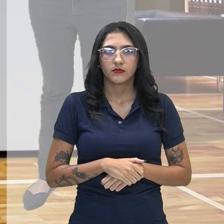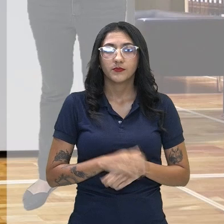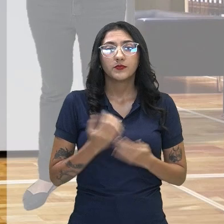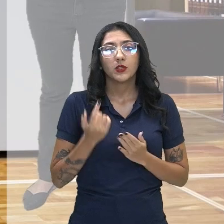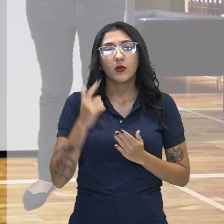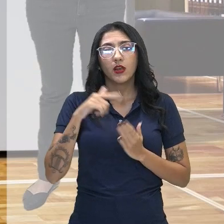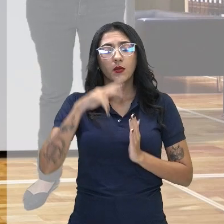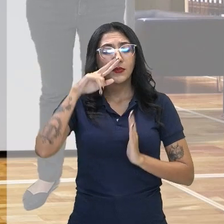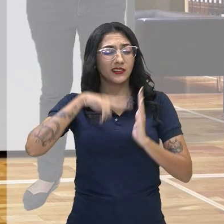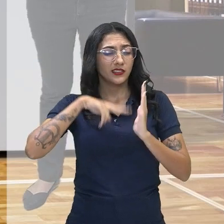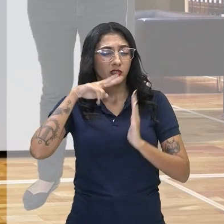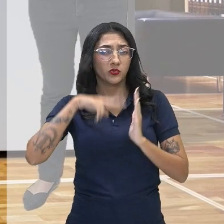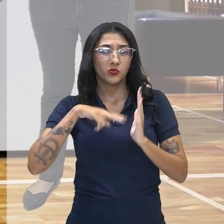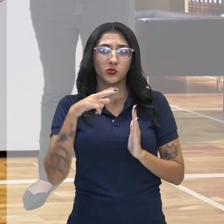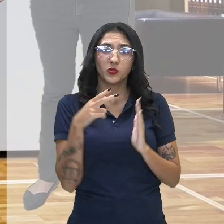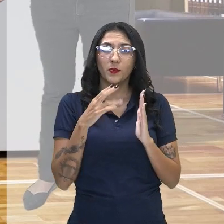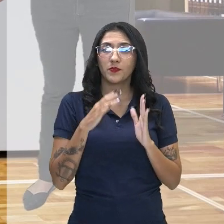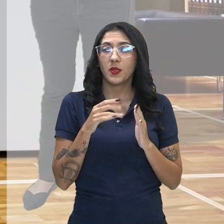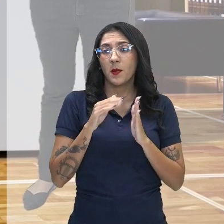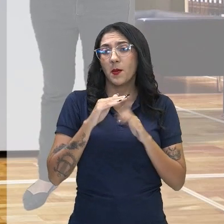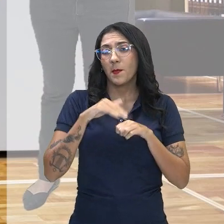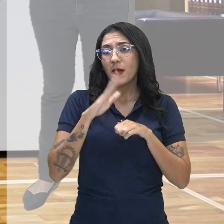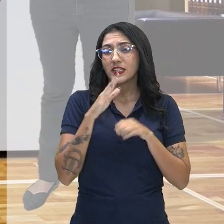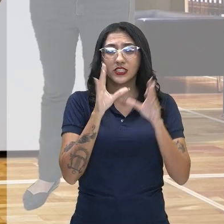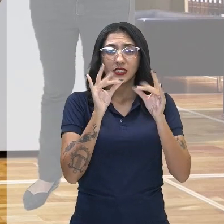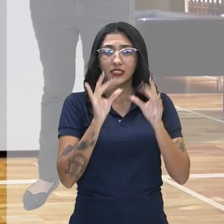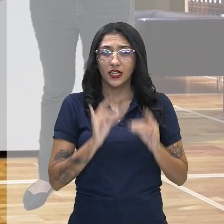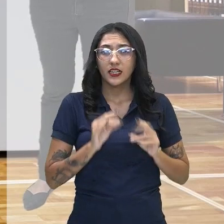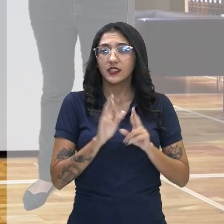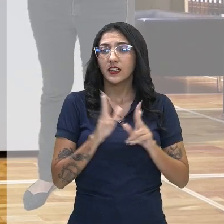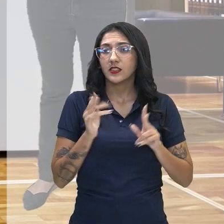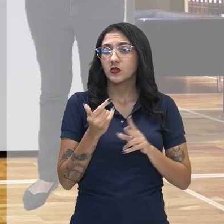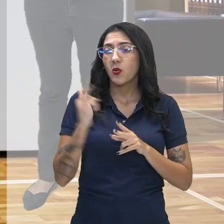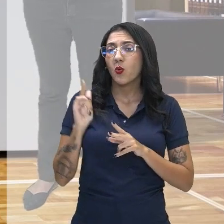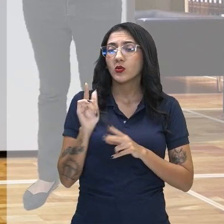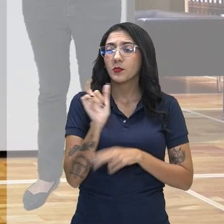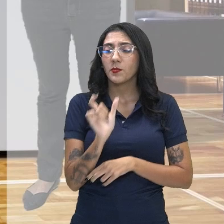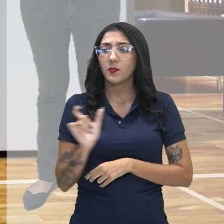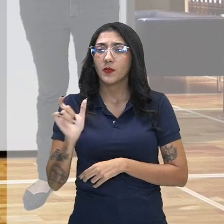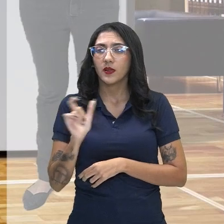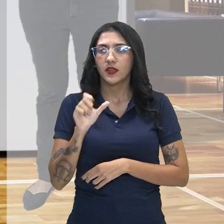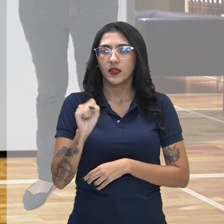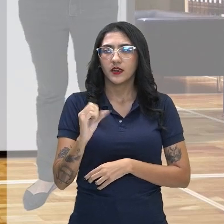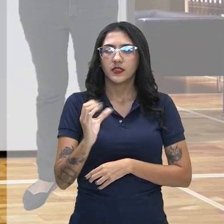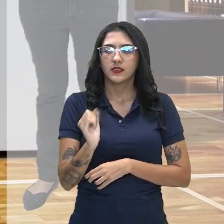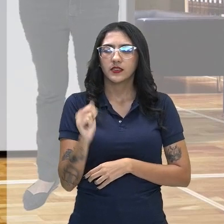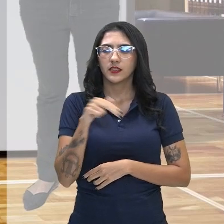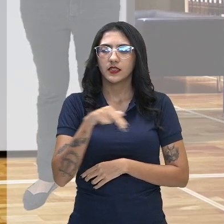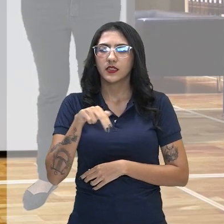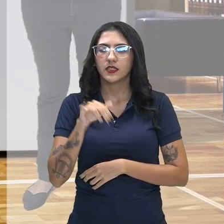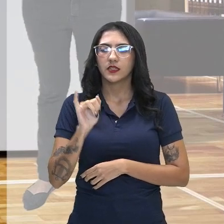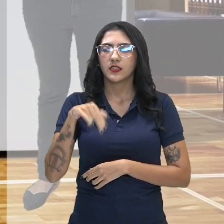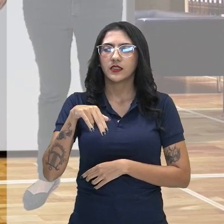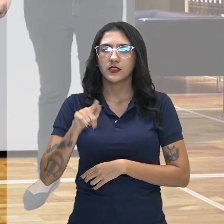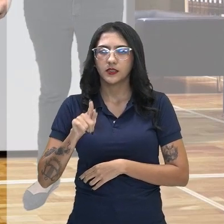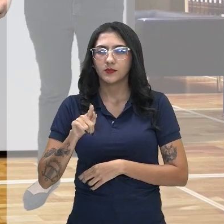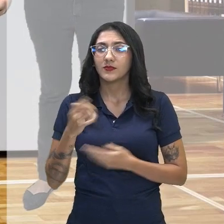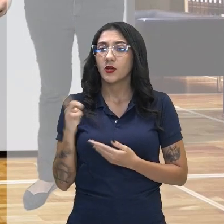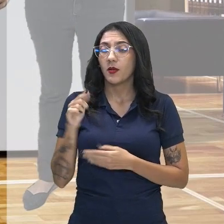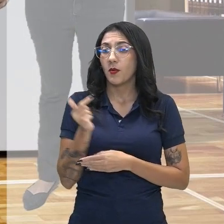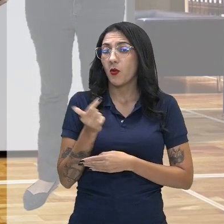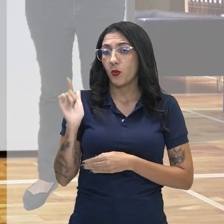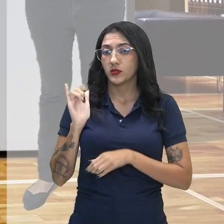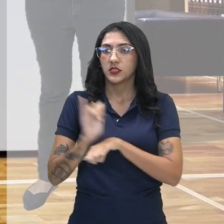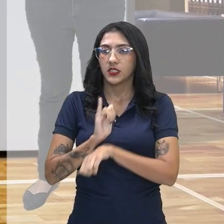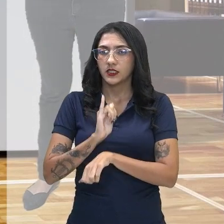mais abrangente que o scanning. Scanning é uma outra estratégia de leitura. Então,